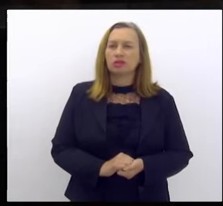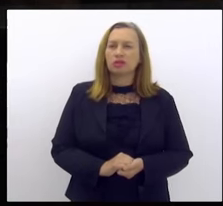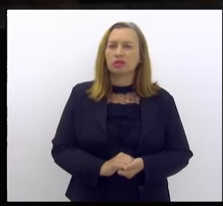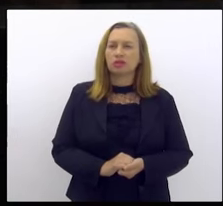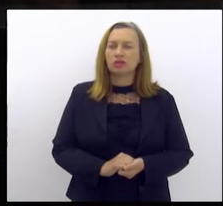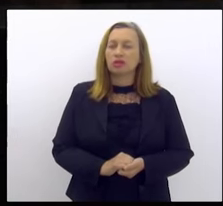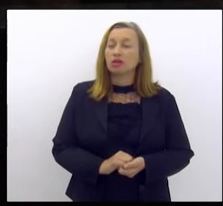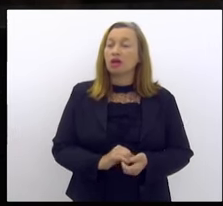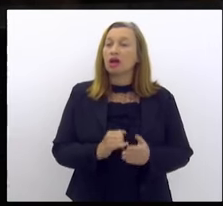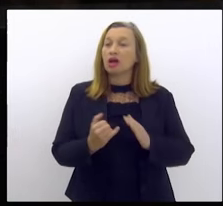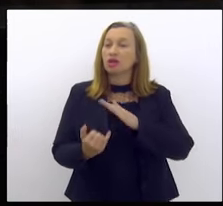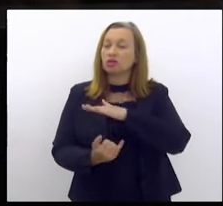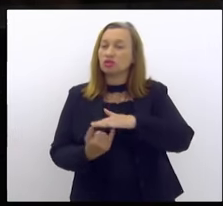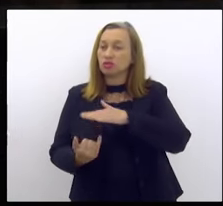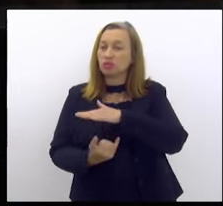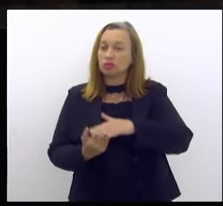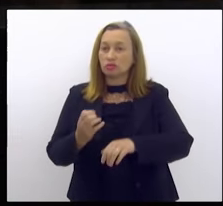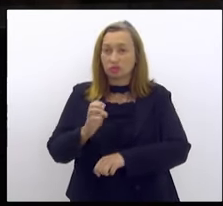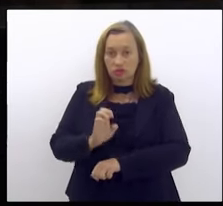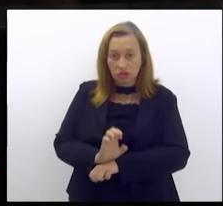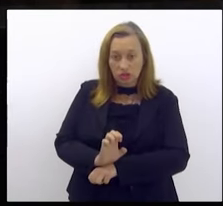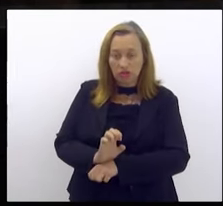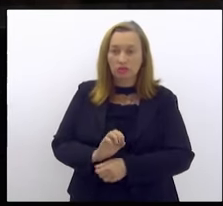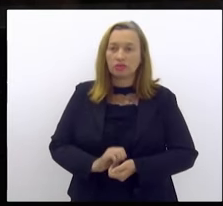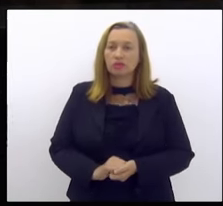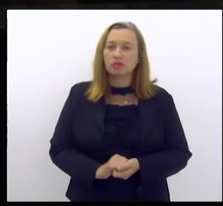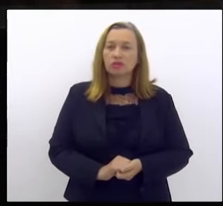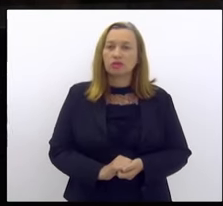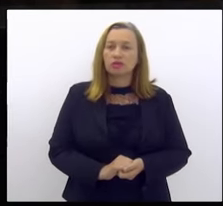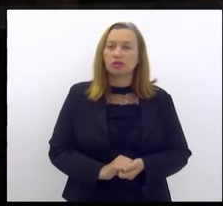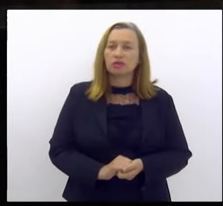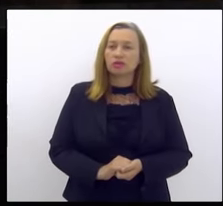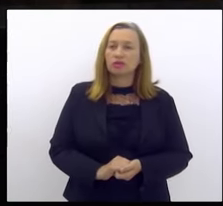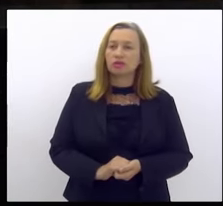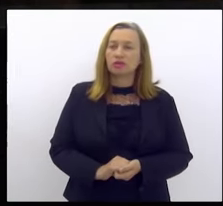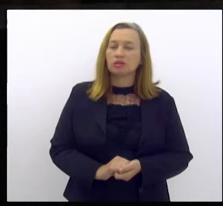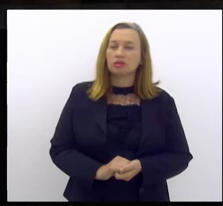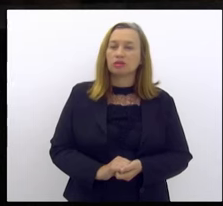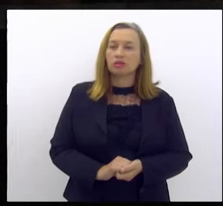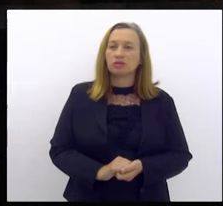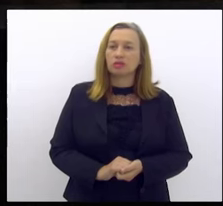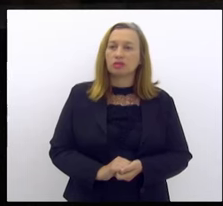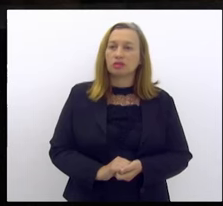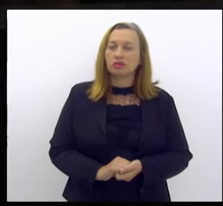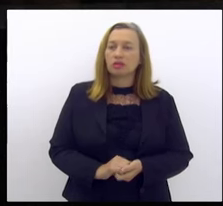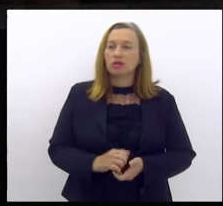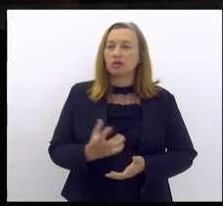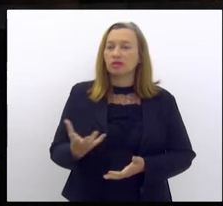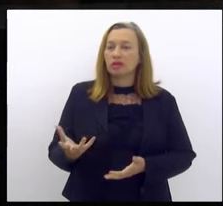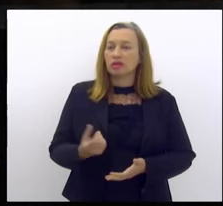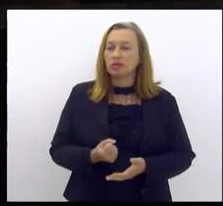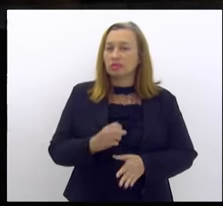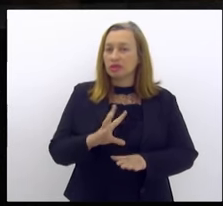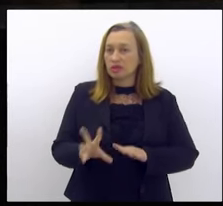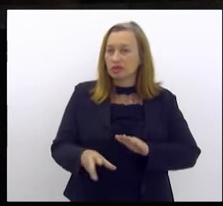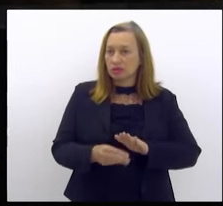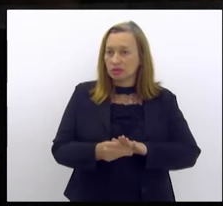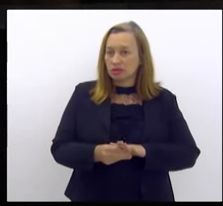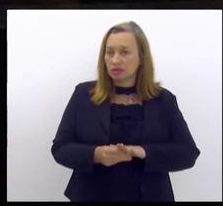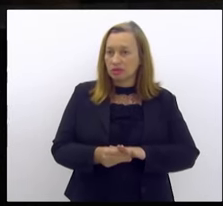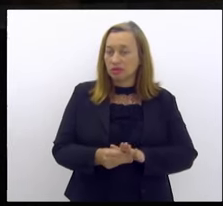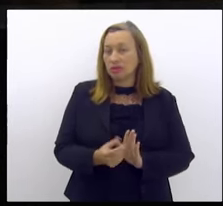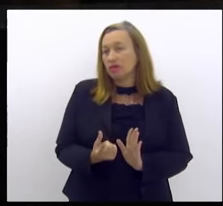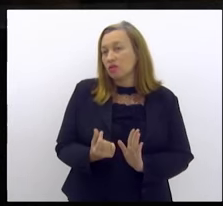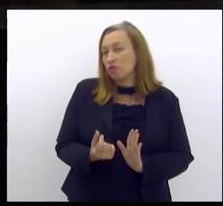as instituições do Estado farão um manualzinho para receber as emendas, botando